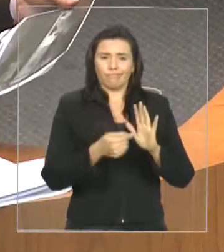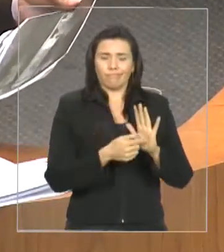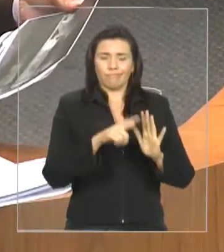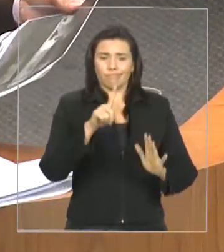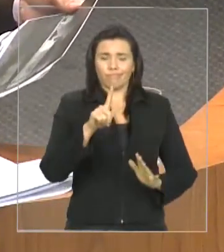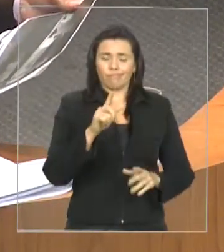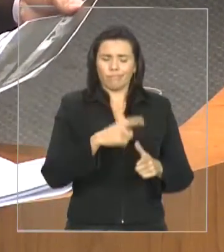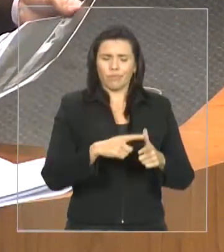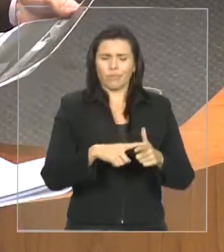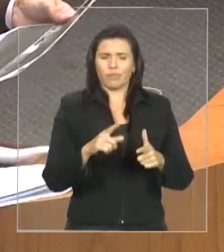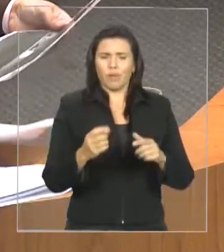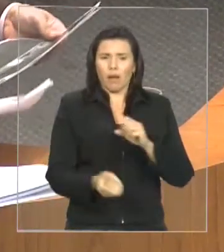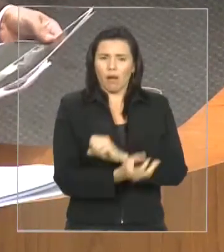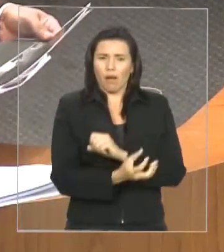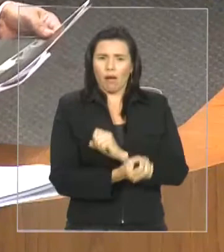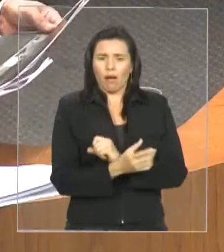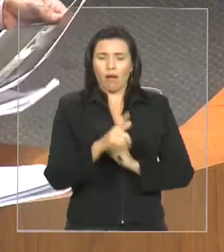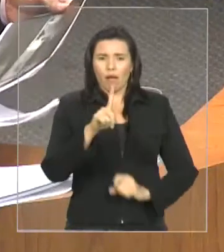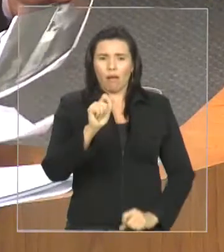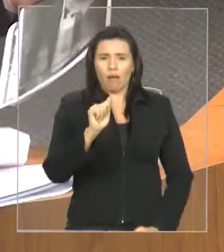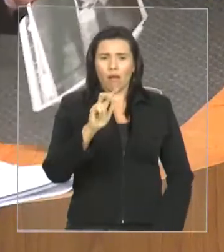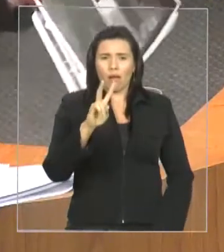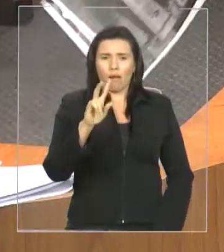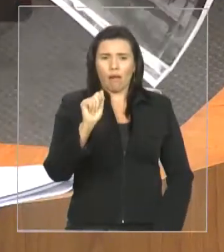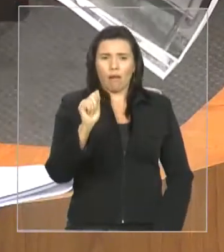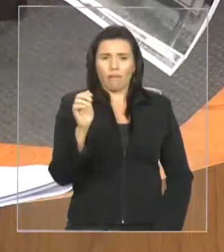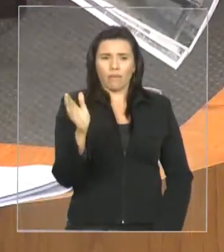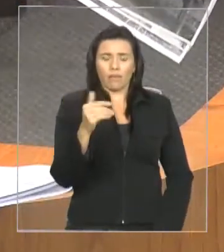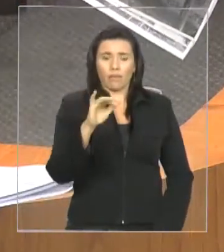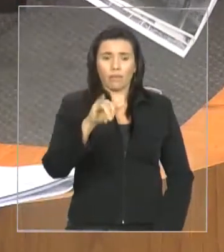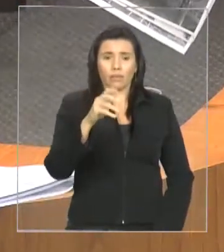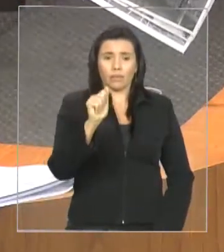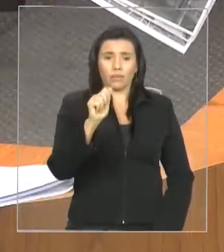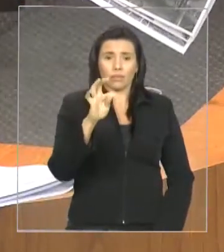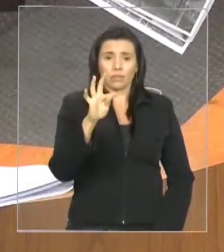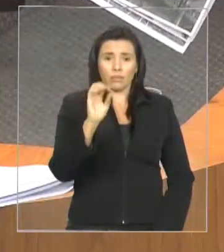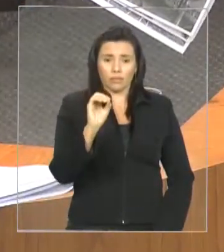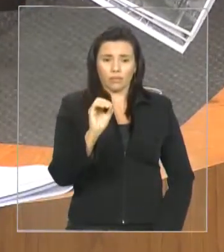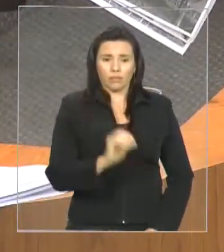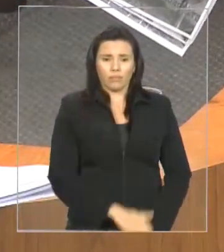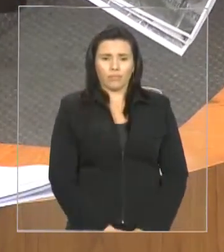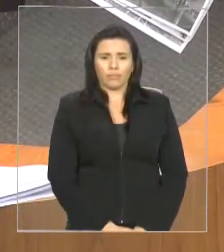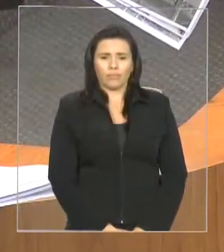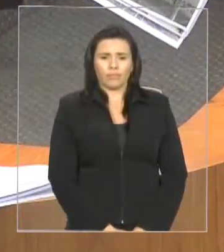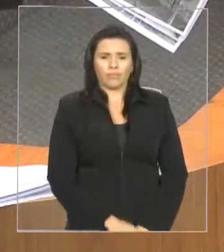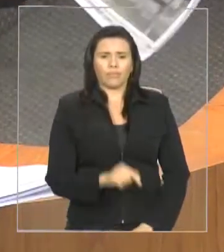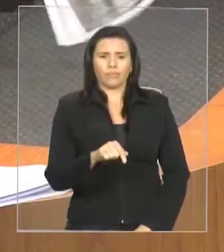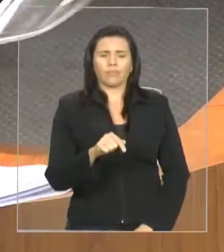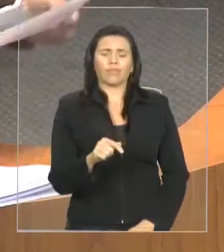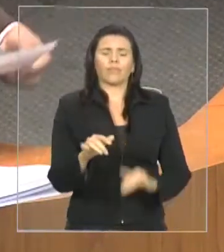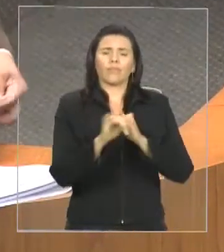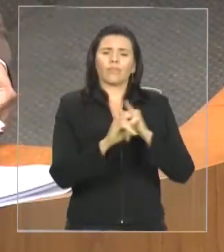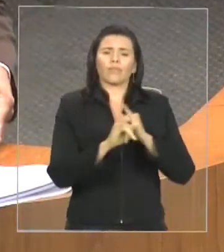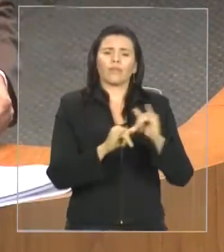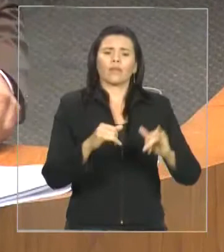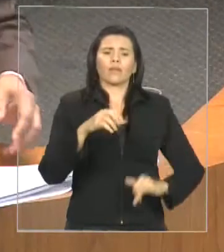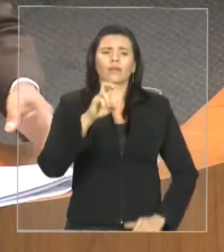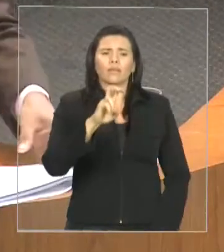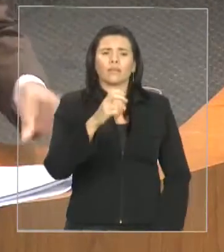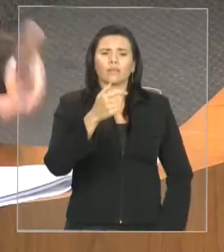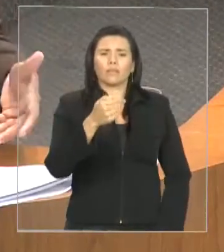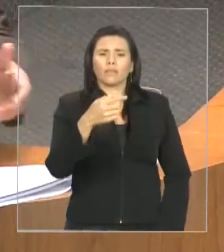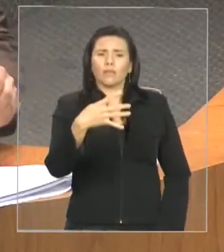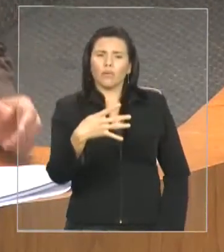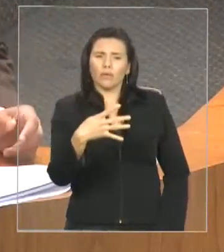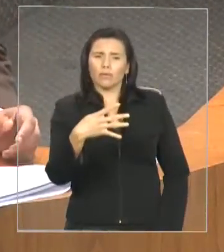faço com responsabilidade. De 574 escolas reformadas ou totalmente reconstruídas.